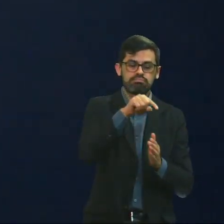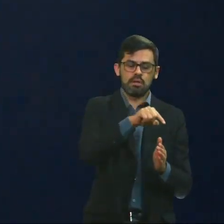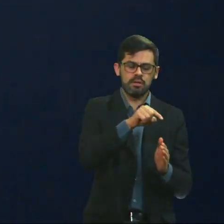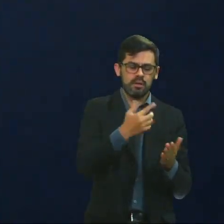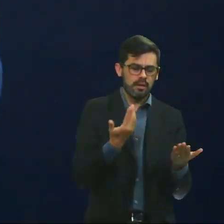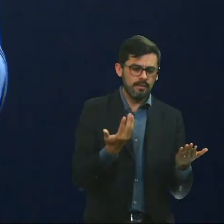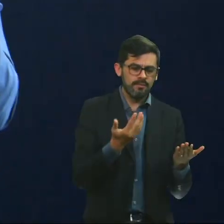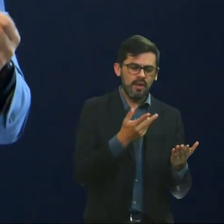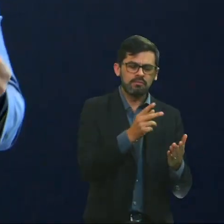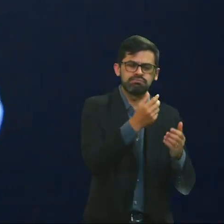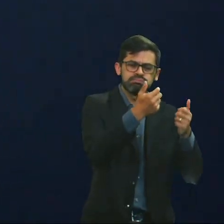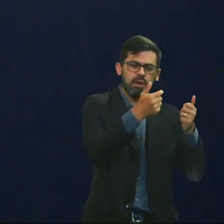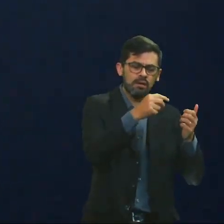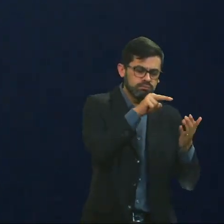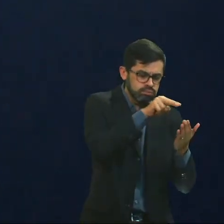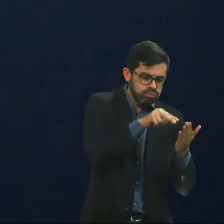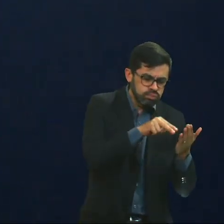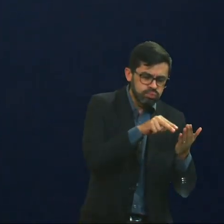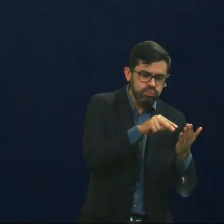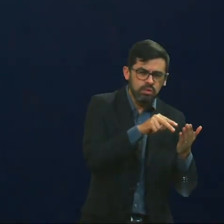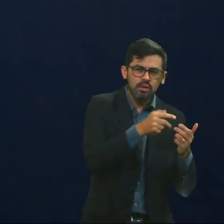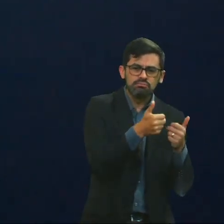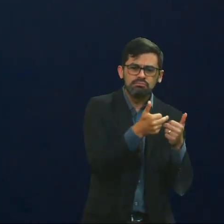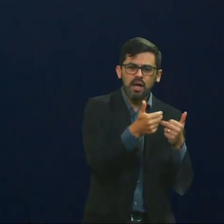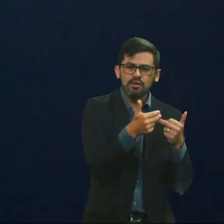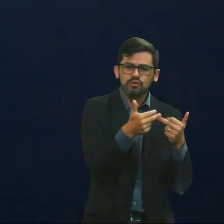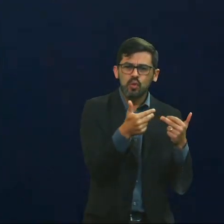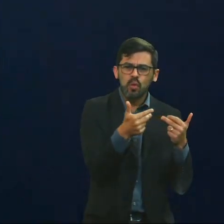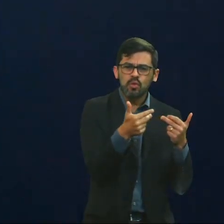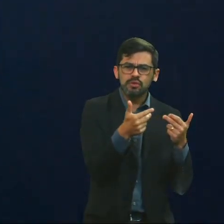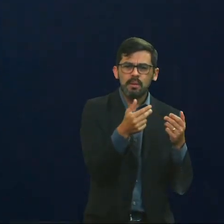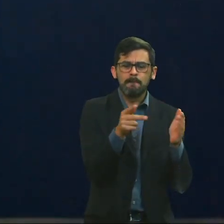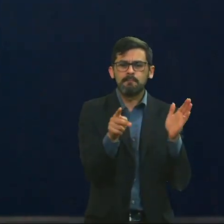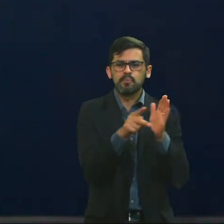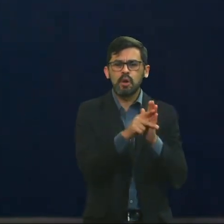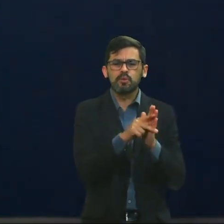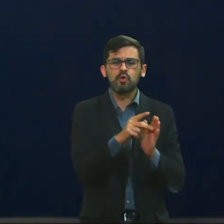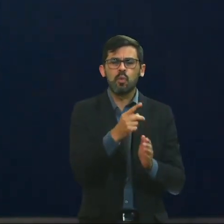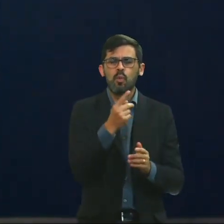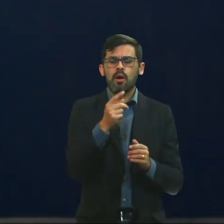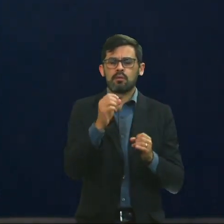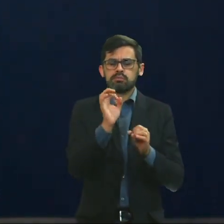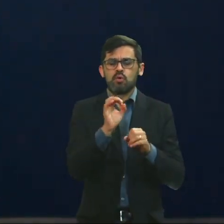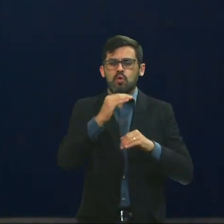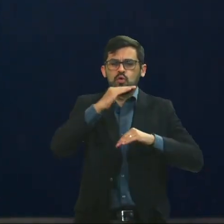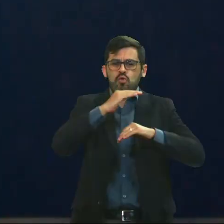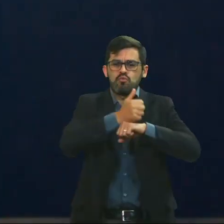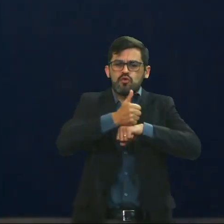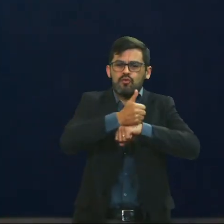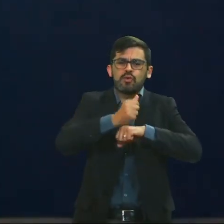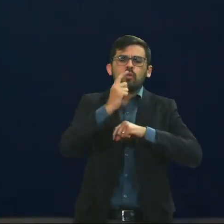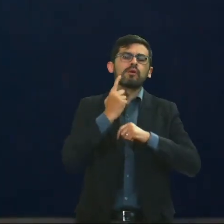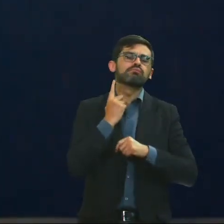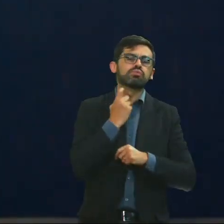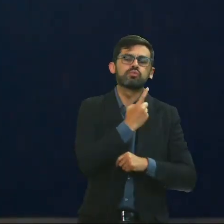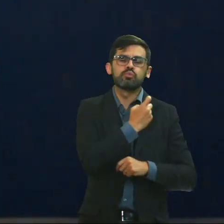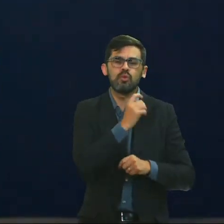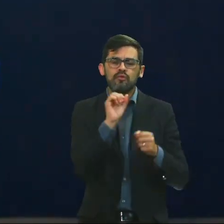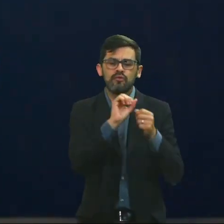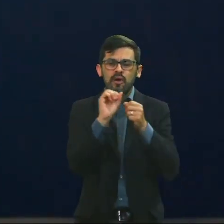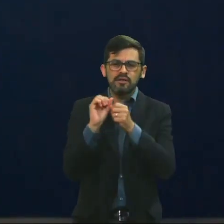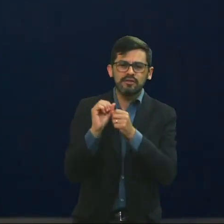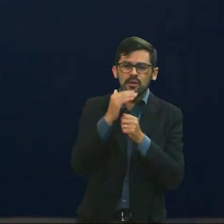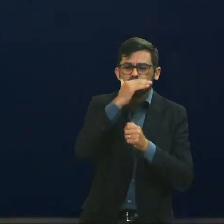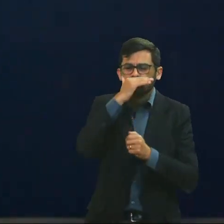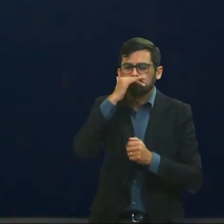lá falava dos componentes que o perfumista tinha que usar para fazer o incenso